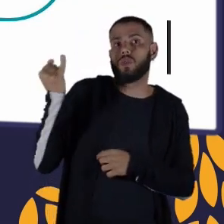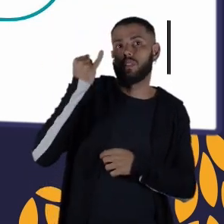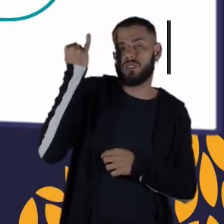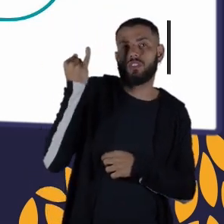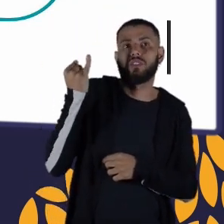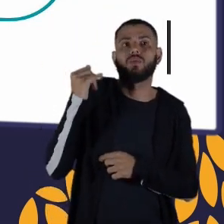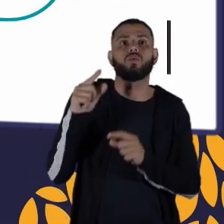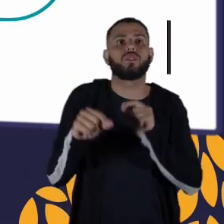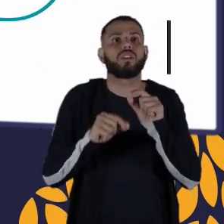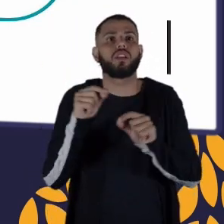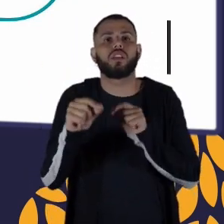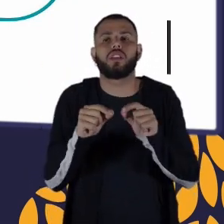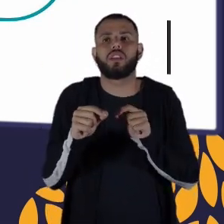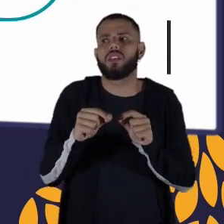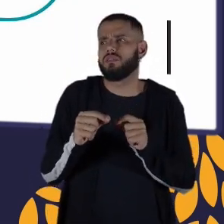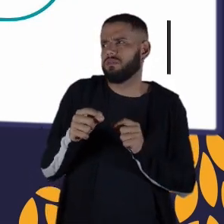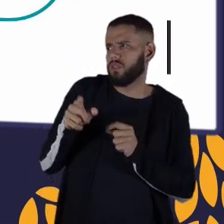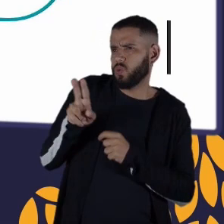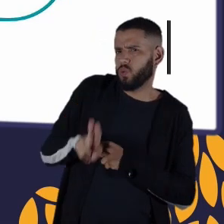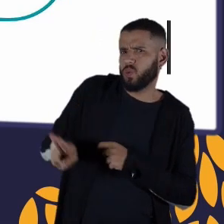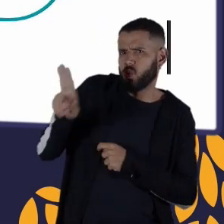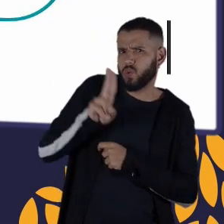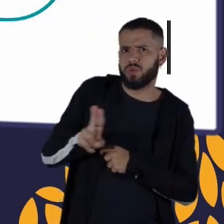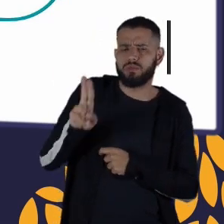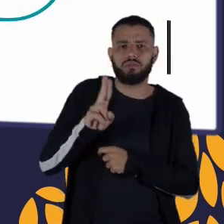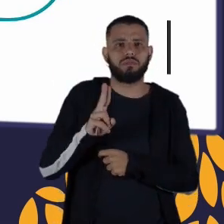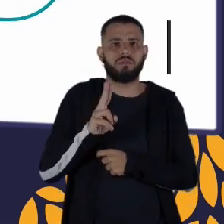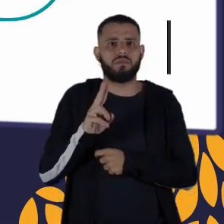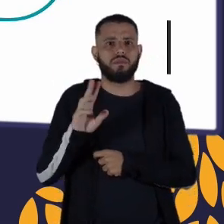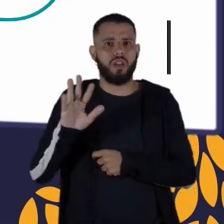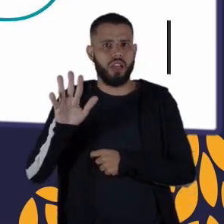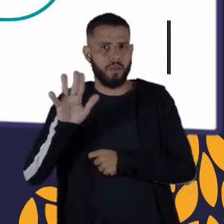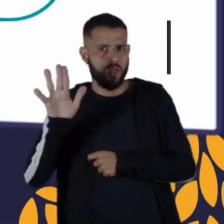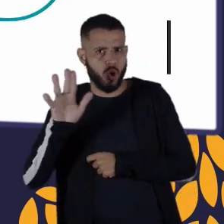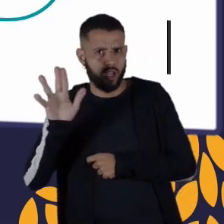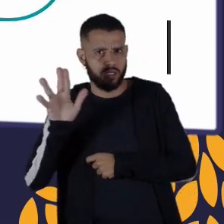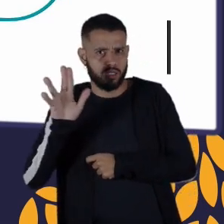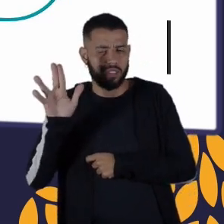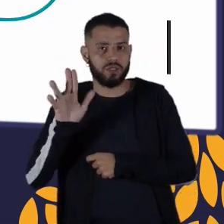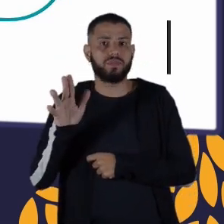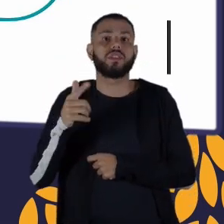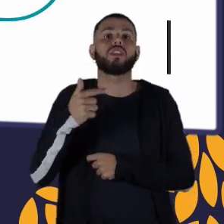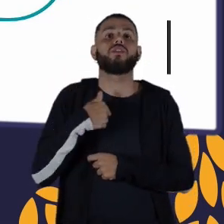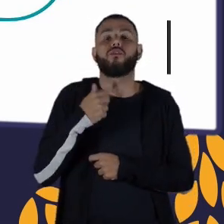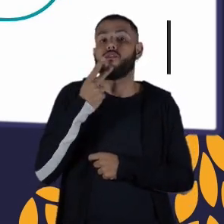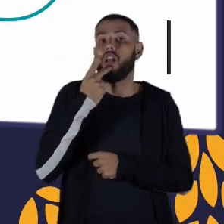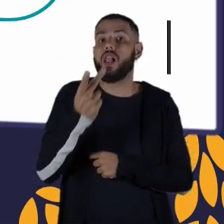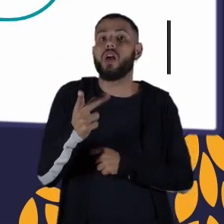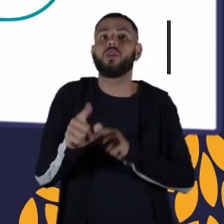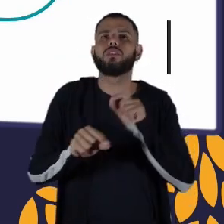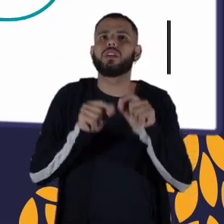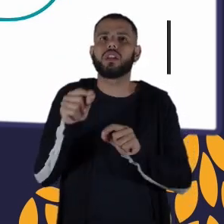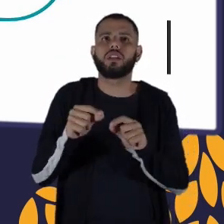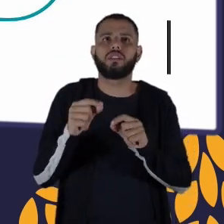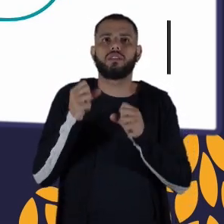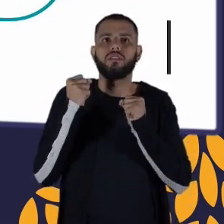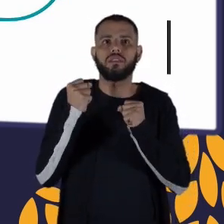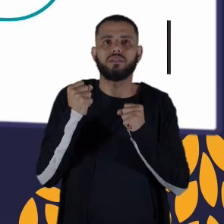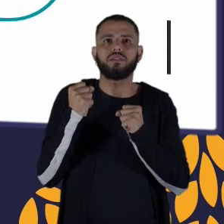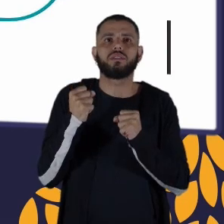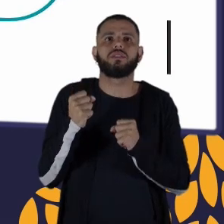que contraindicam o uso de canabinoides, eu vou dizer muito forte,